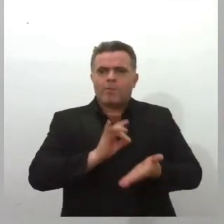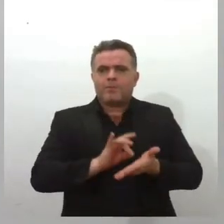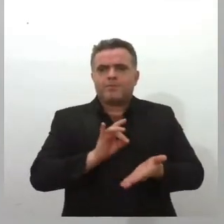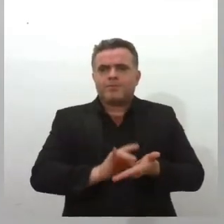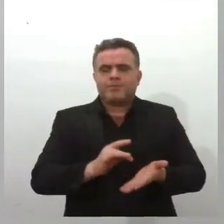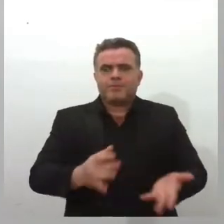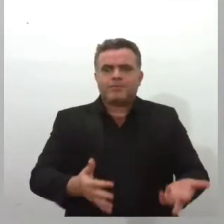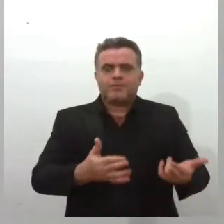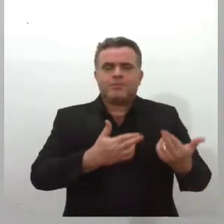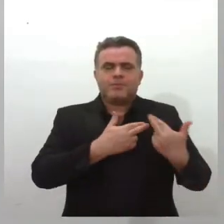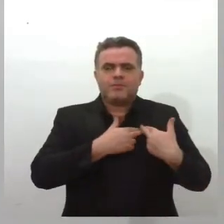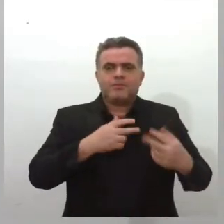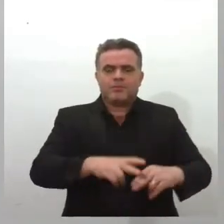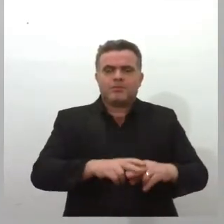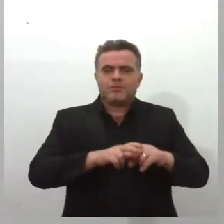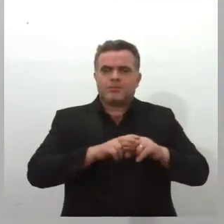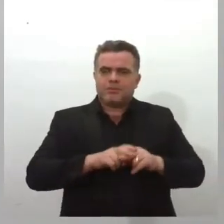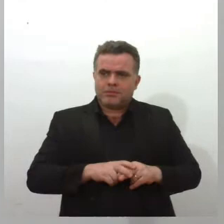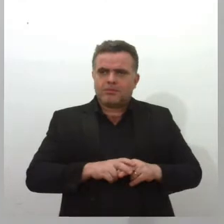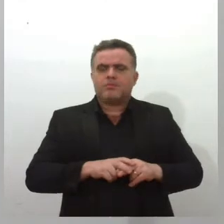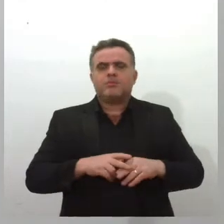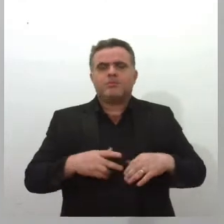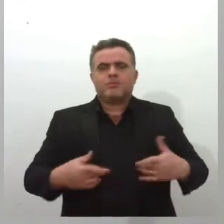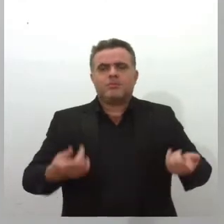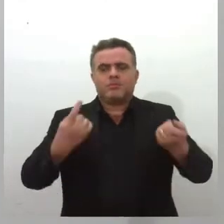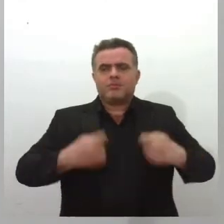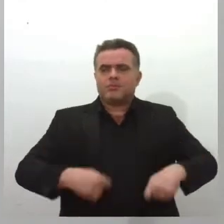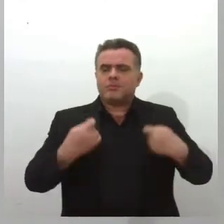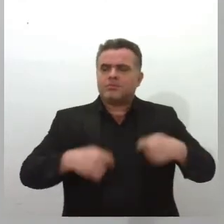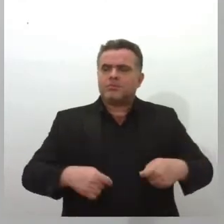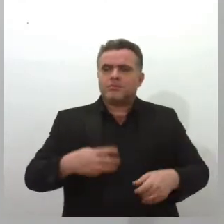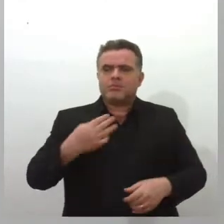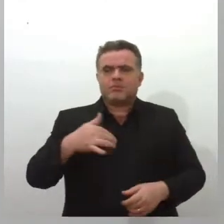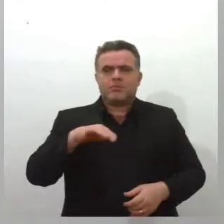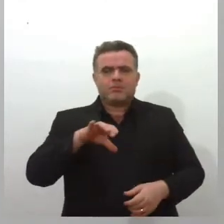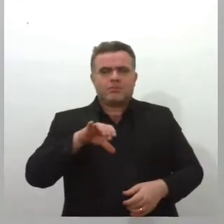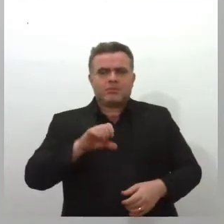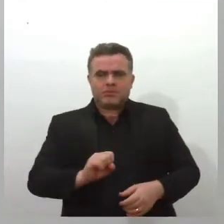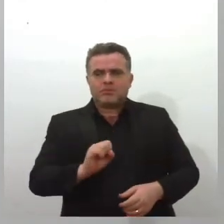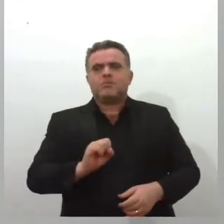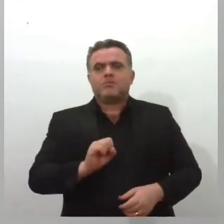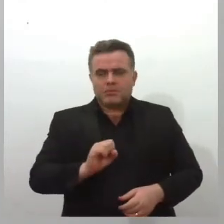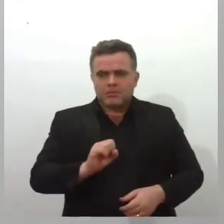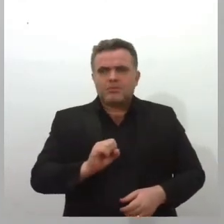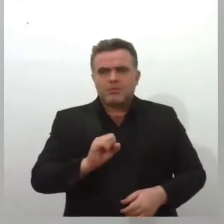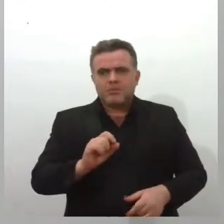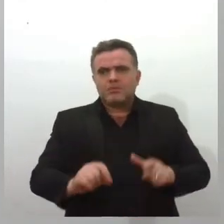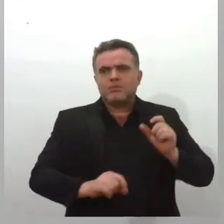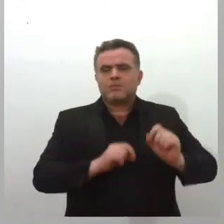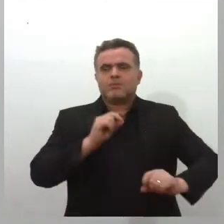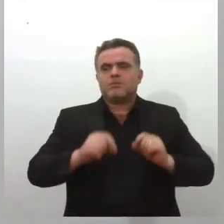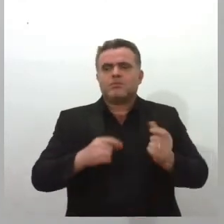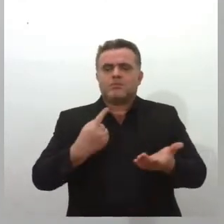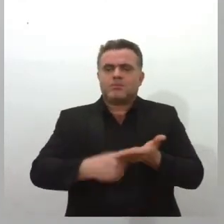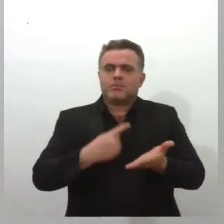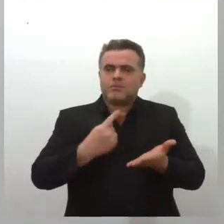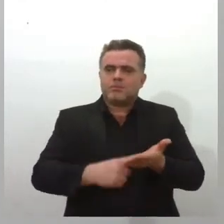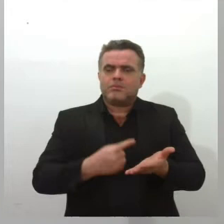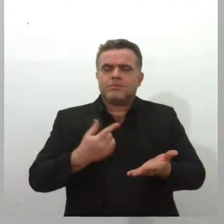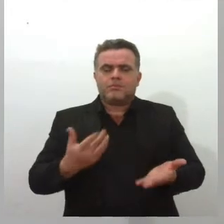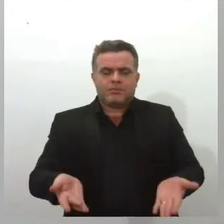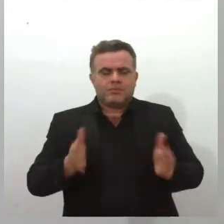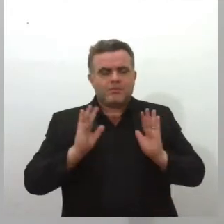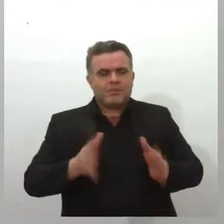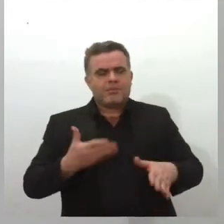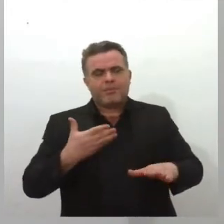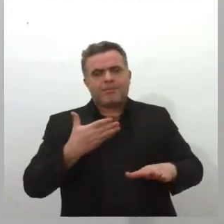responsabilidade. Contaremos também com a presença do Dr. Marcos Ramos Figueiredo, um médico veterinário, que estará no nosso evento,